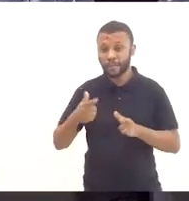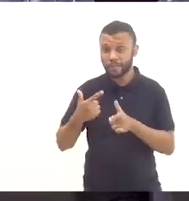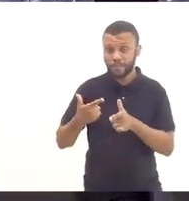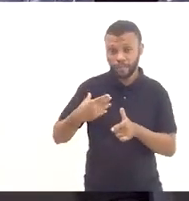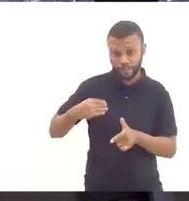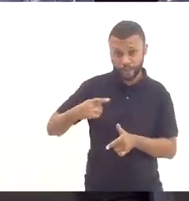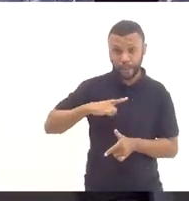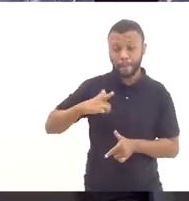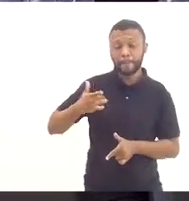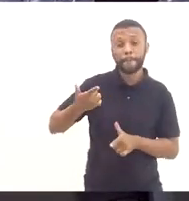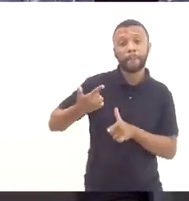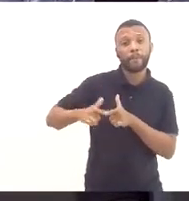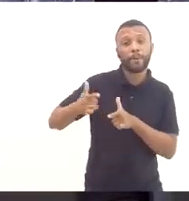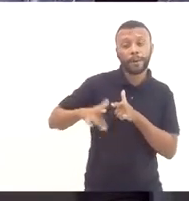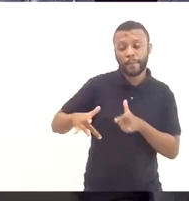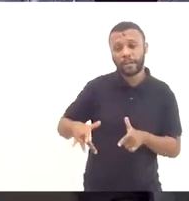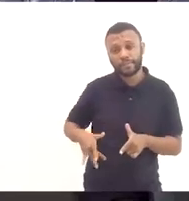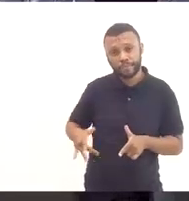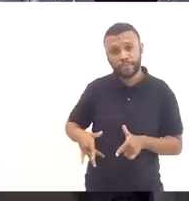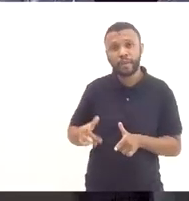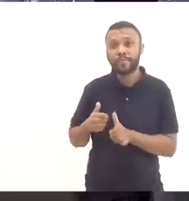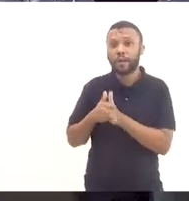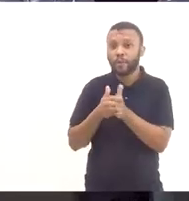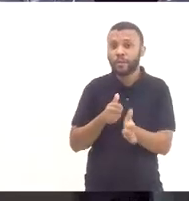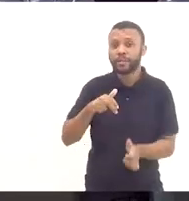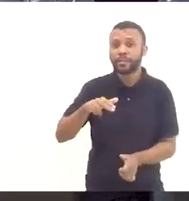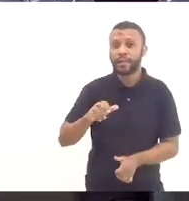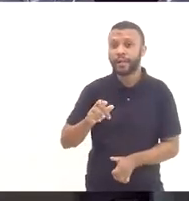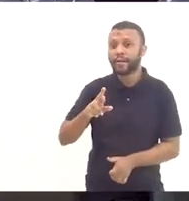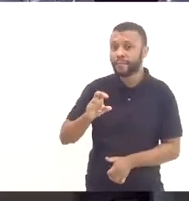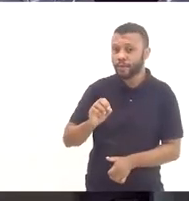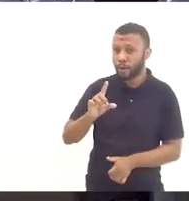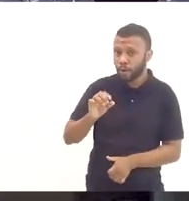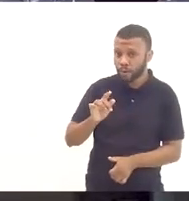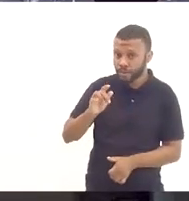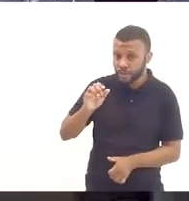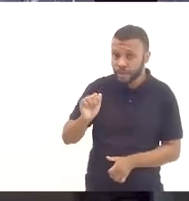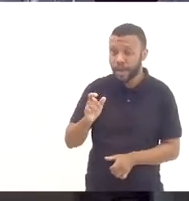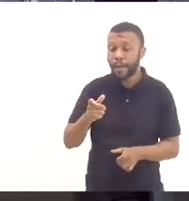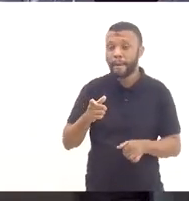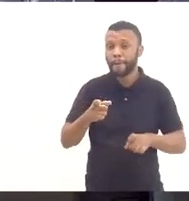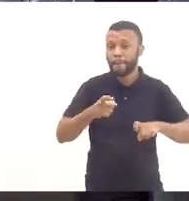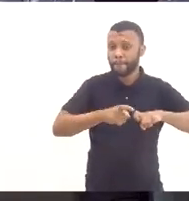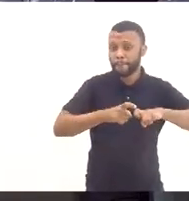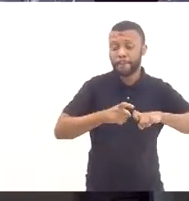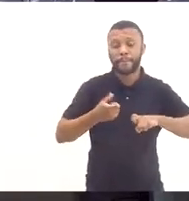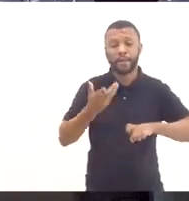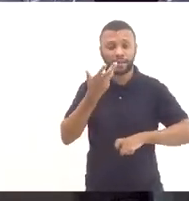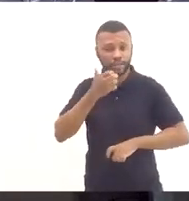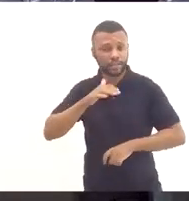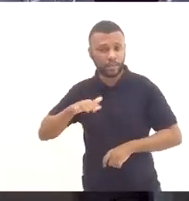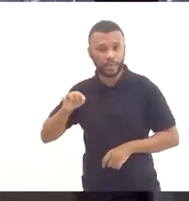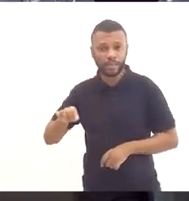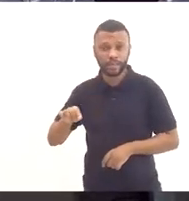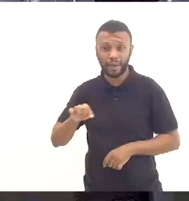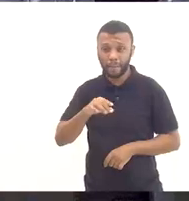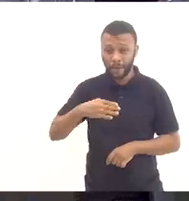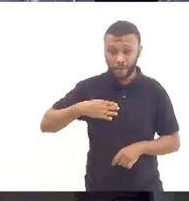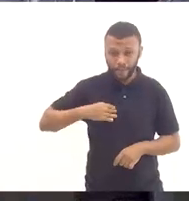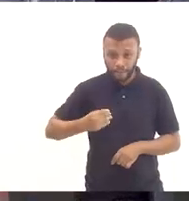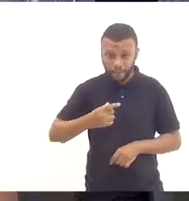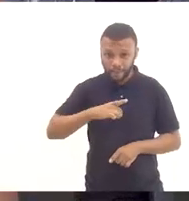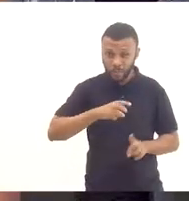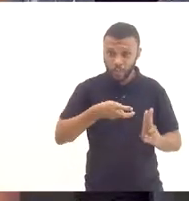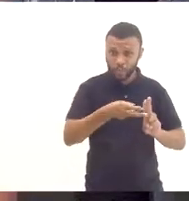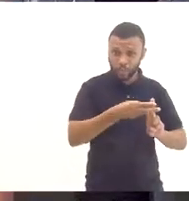problema renal ele faz acompanhamento com neurologista pediatra pelo SUS eu não teria se atendimento o meu filho teve